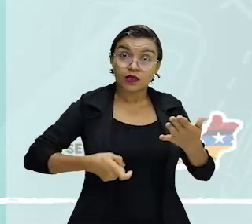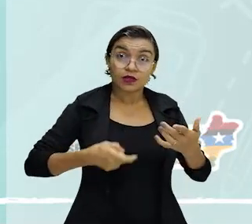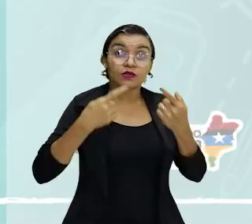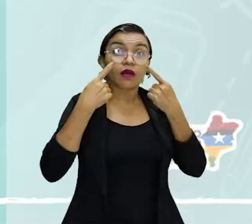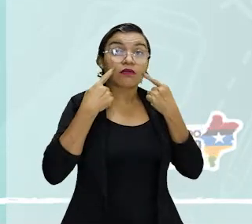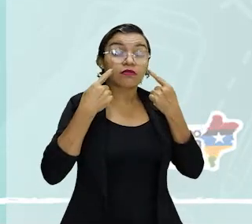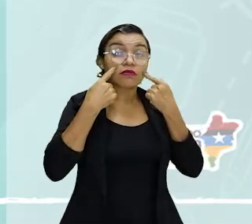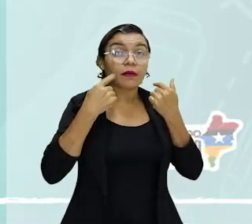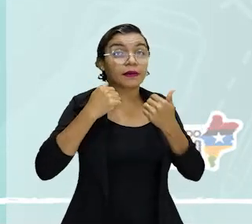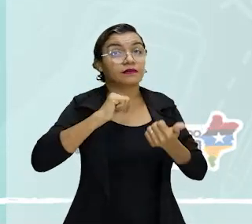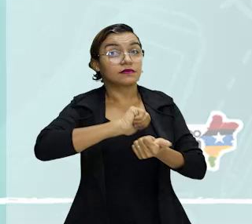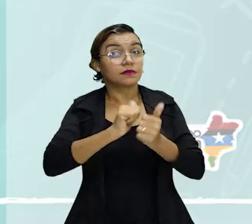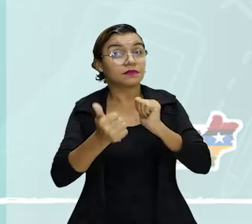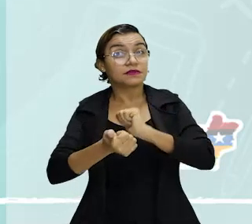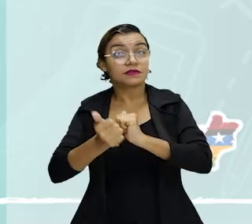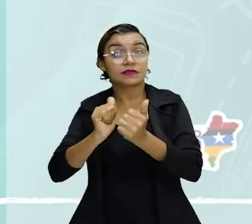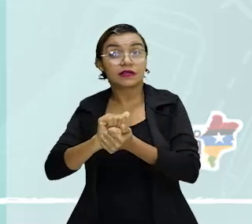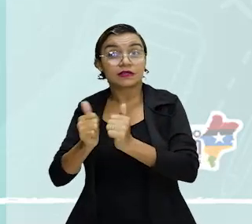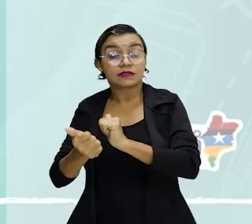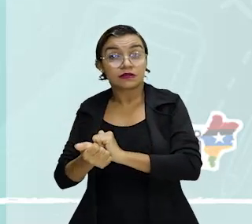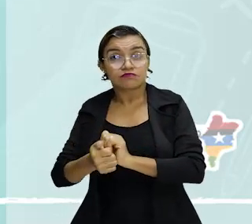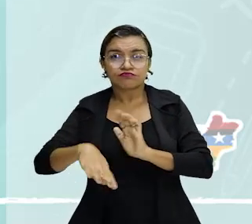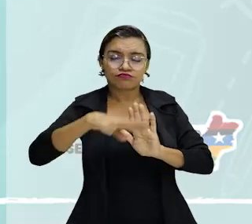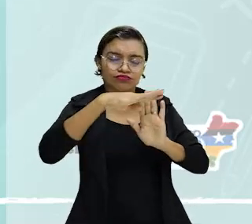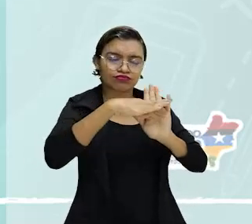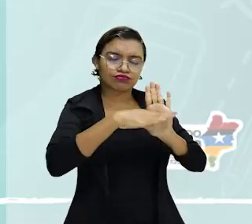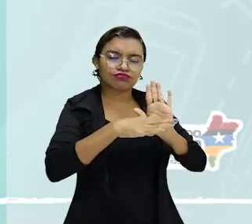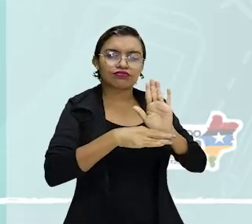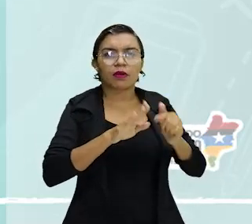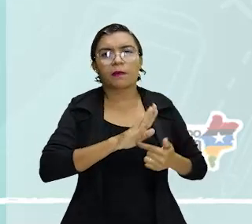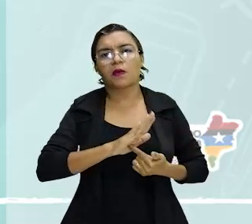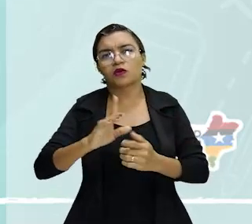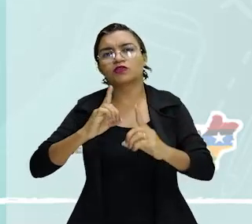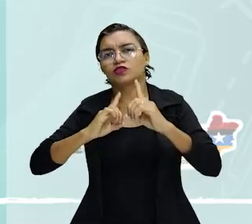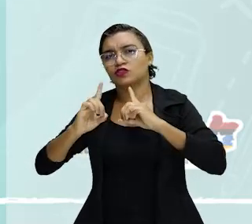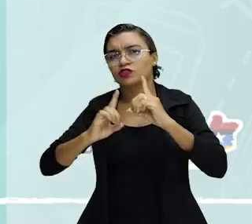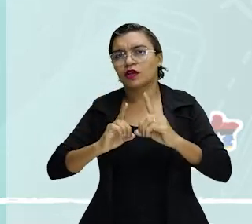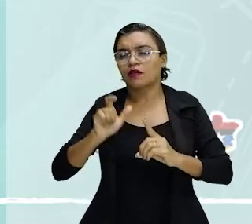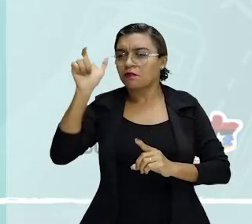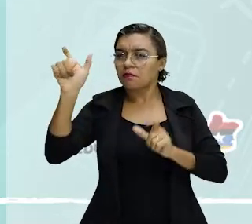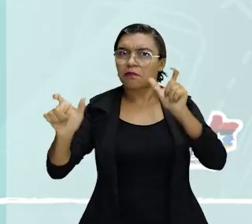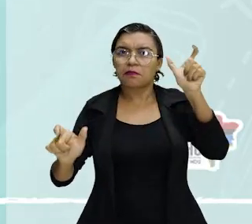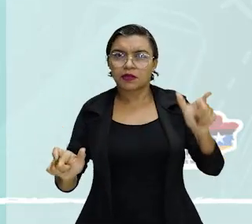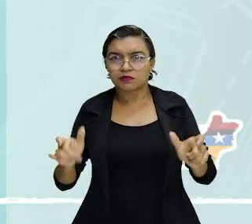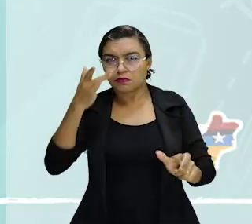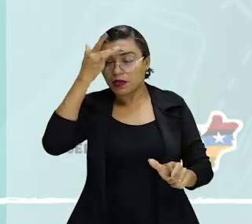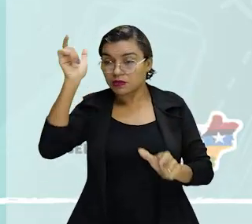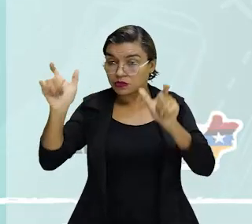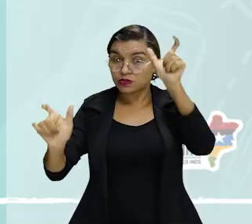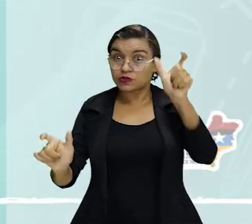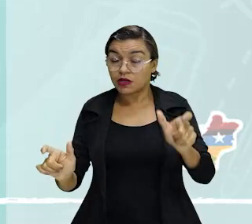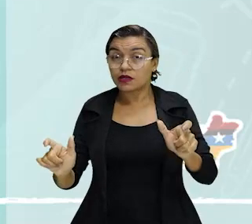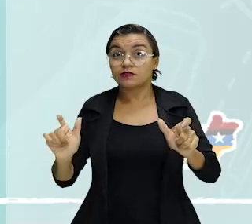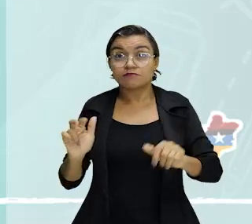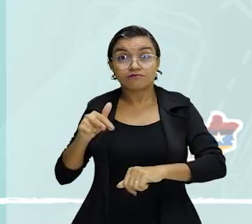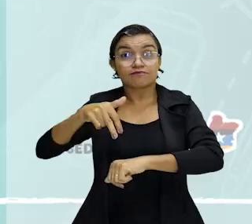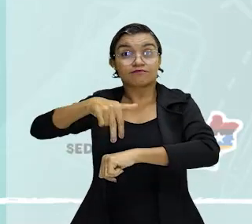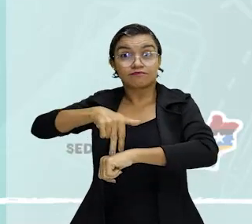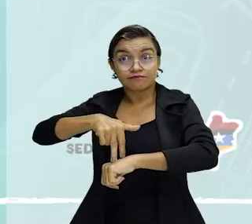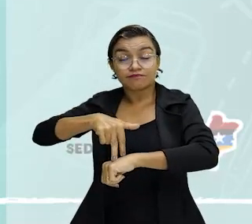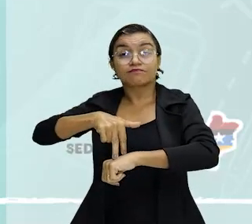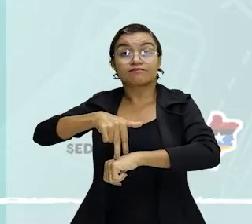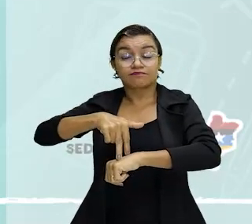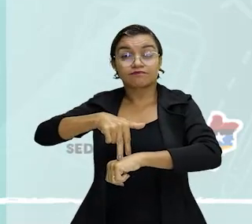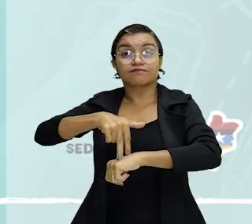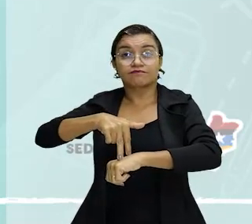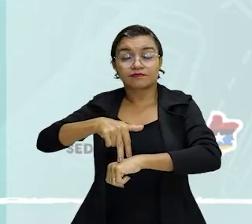uma adaptação de um roteiro que apresenta diálogos entre as personagens, e aí as personagens fazem a encenação para que ela